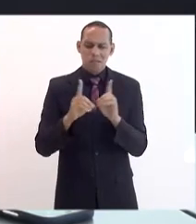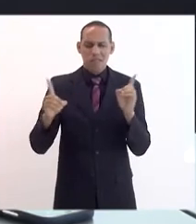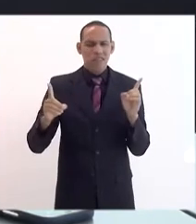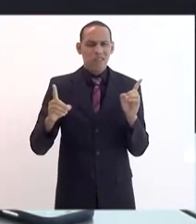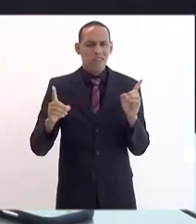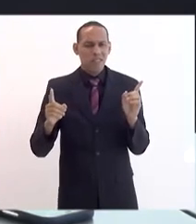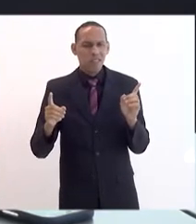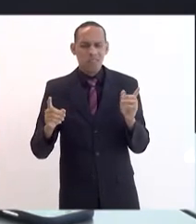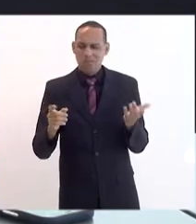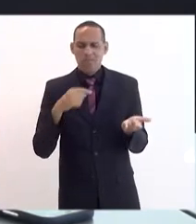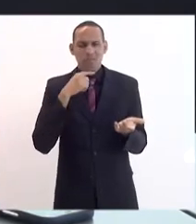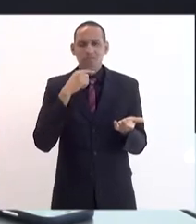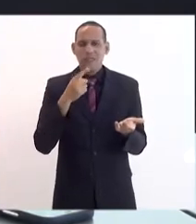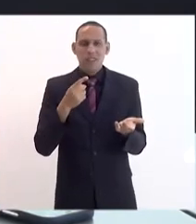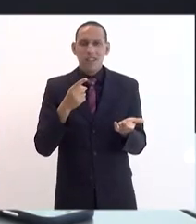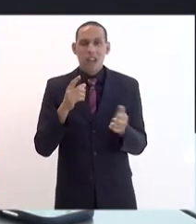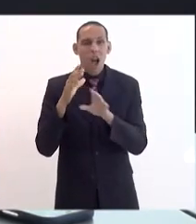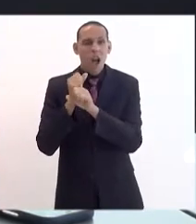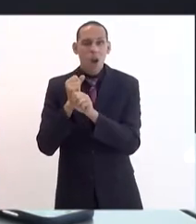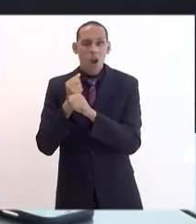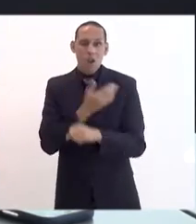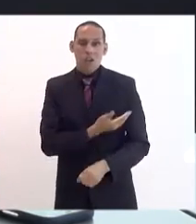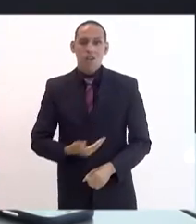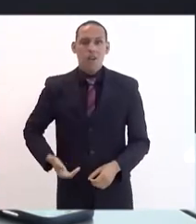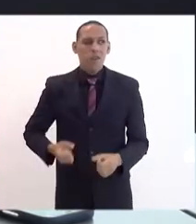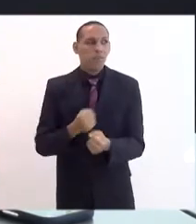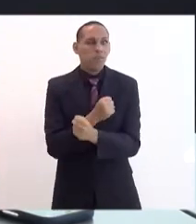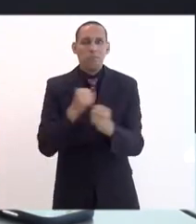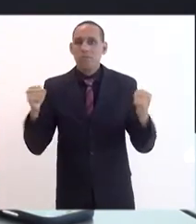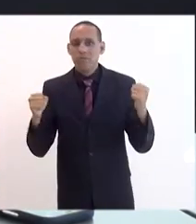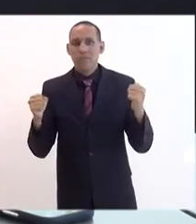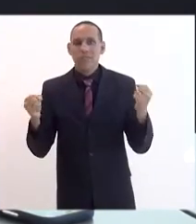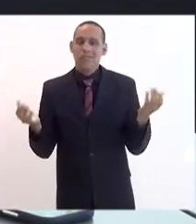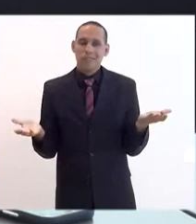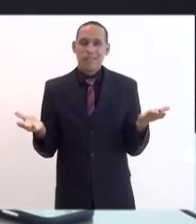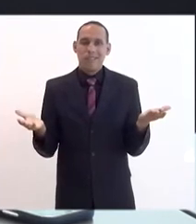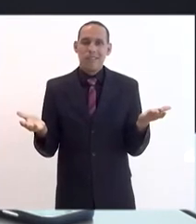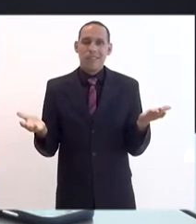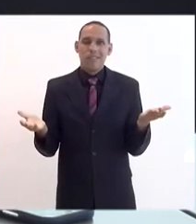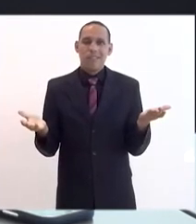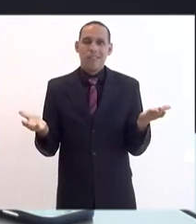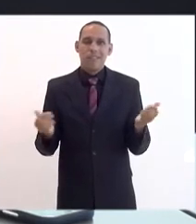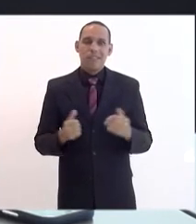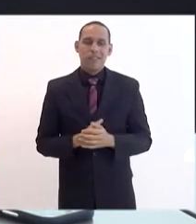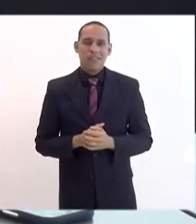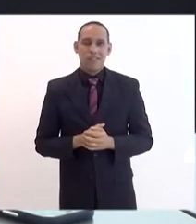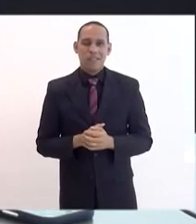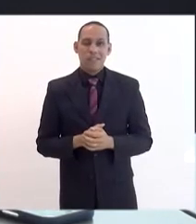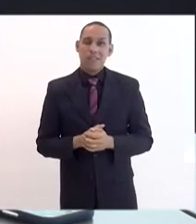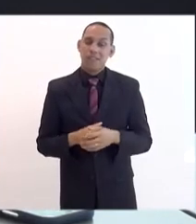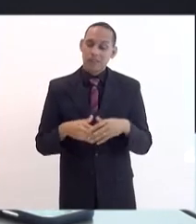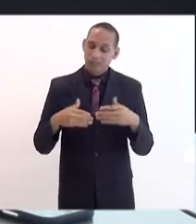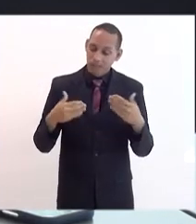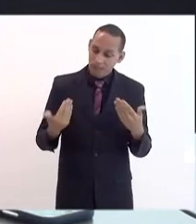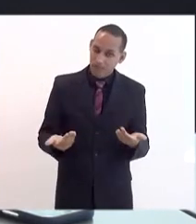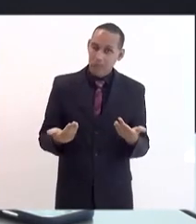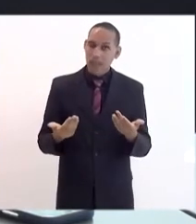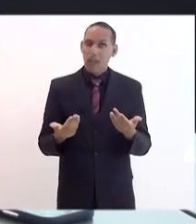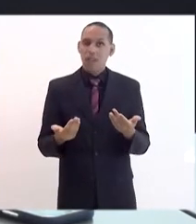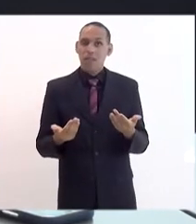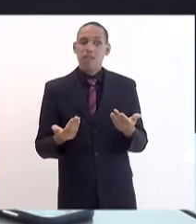remota? Contas de governo, nem pensar. Claro. Então, que nesse caso